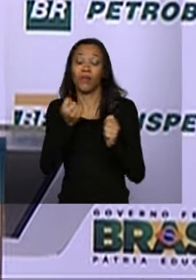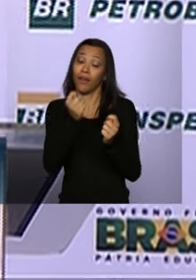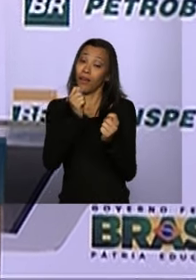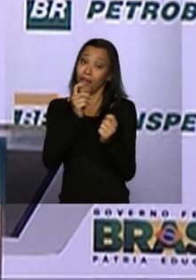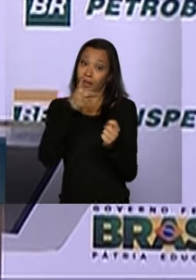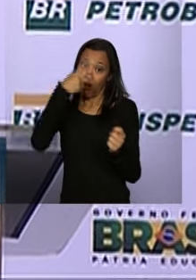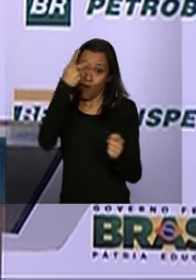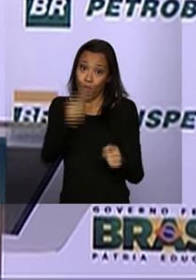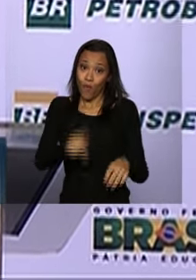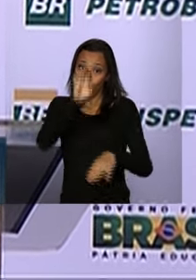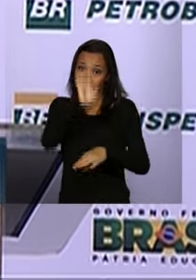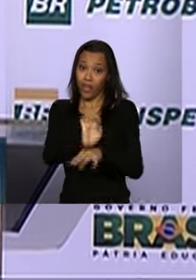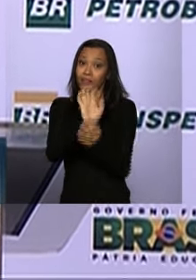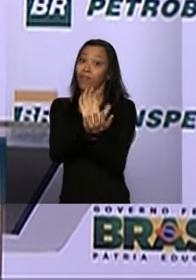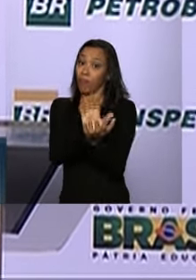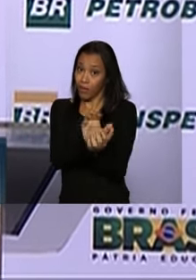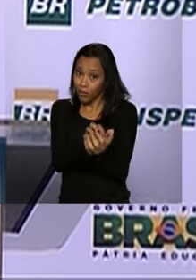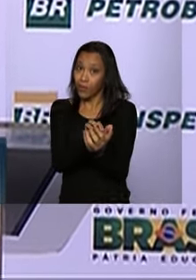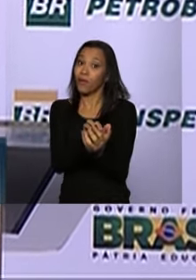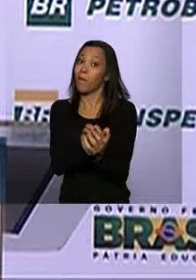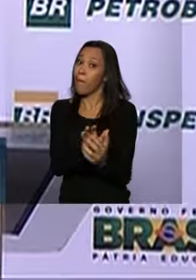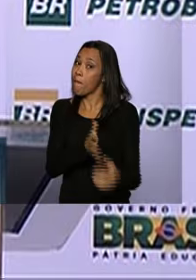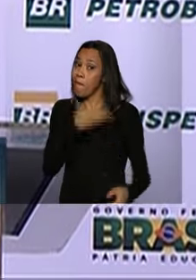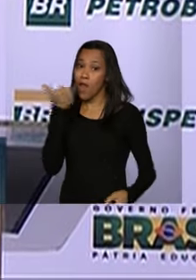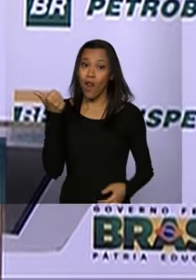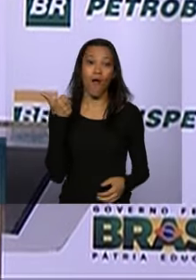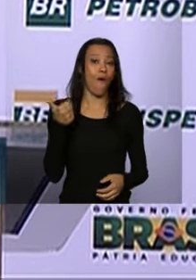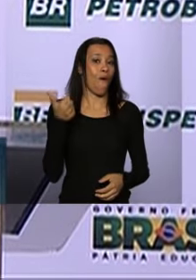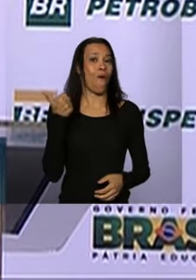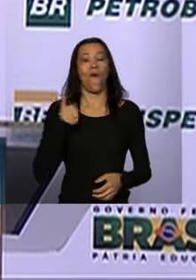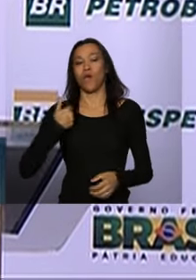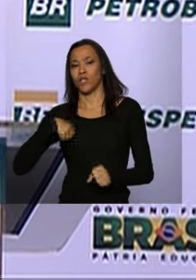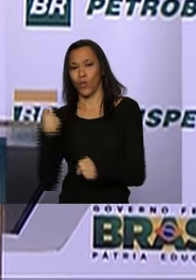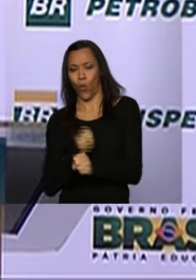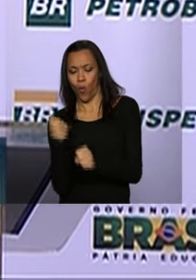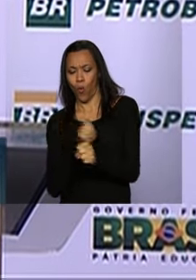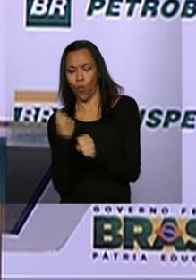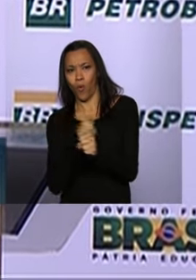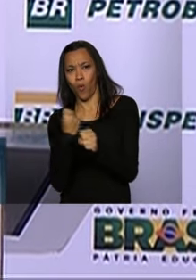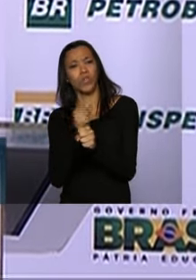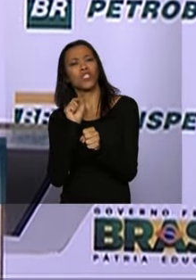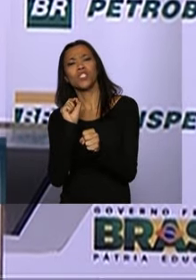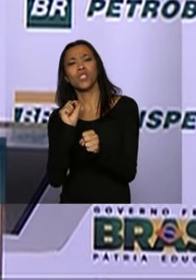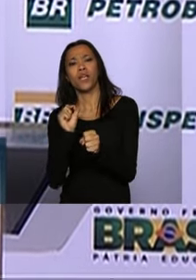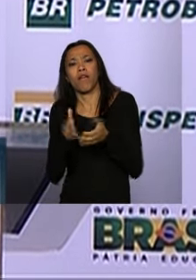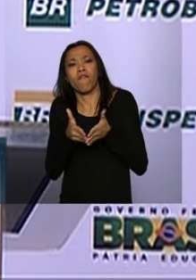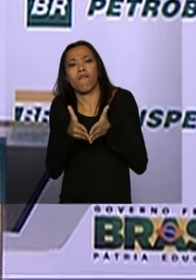e sempre serão os melhores construtores de navio do Brasil.